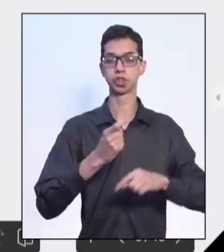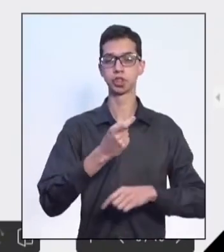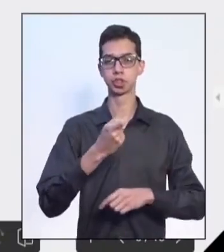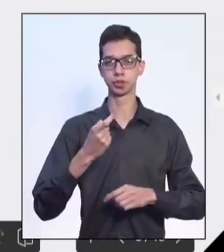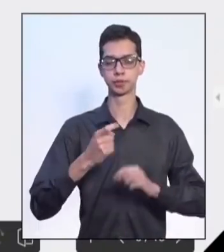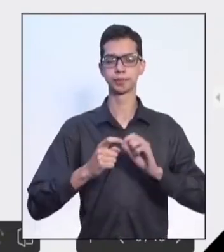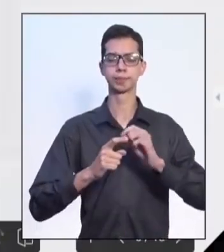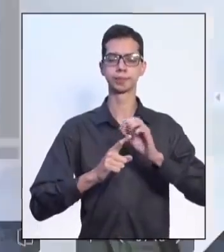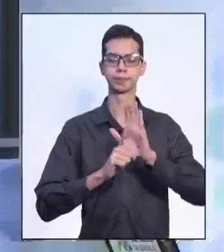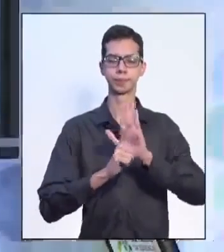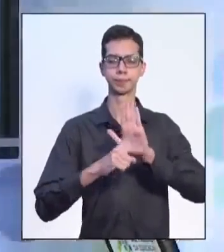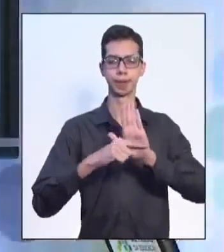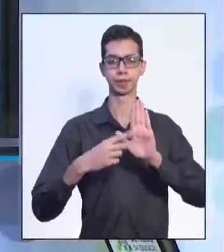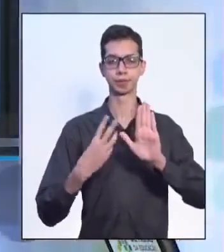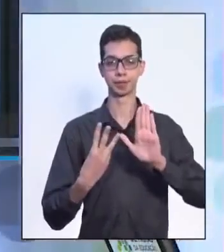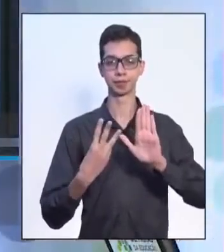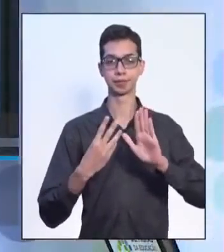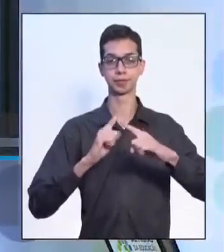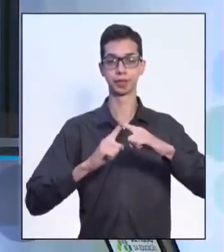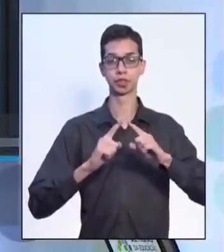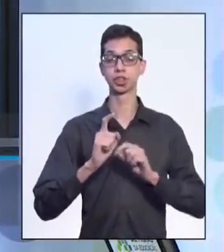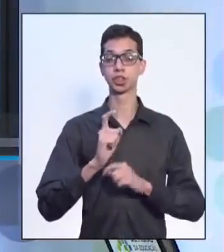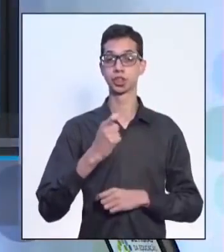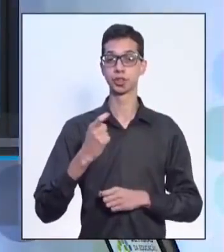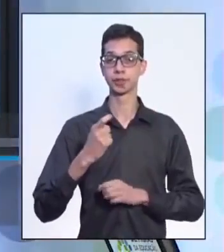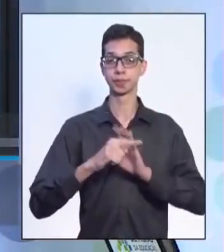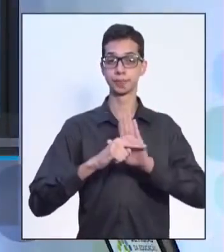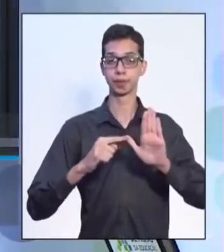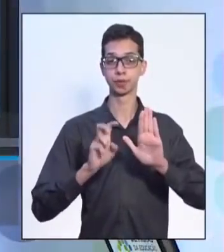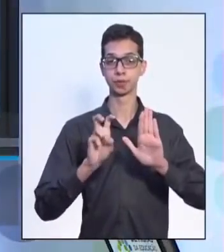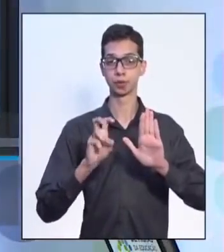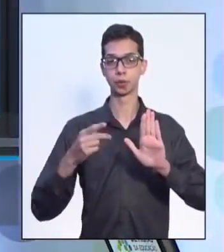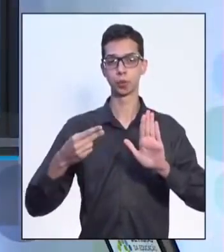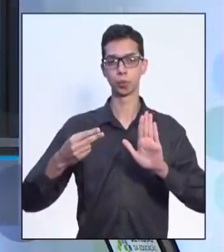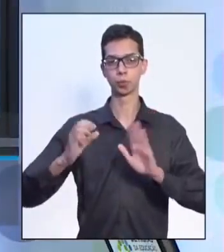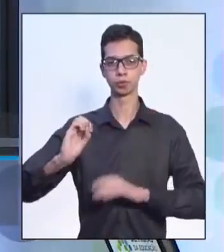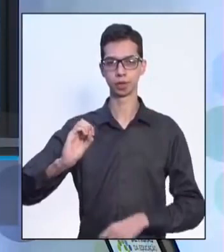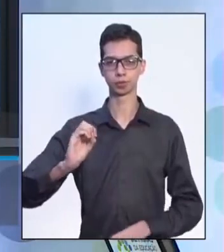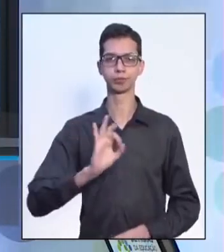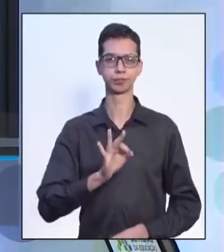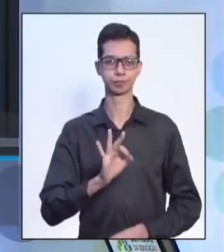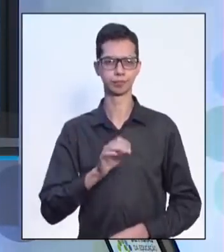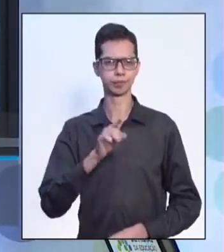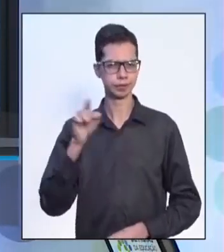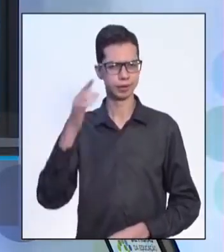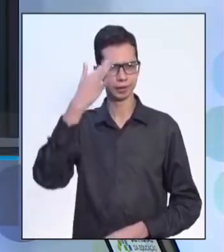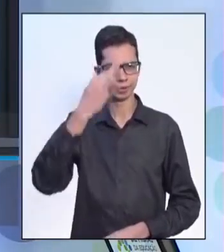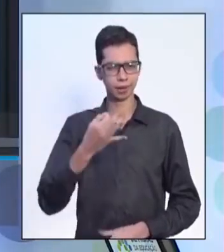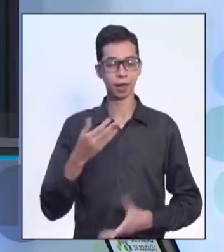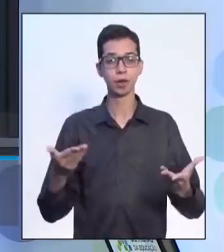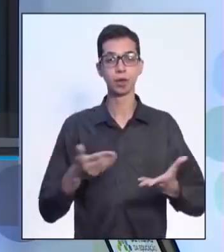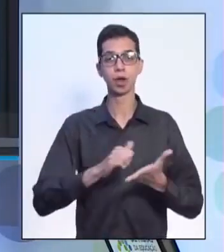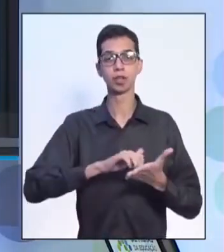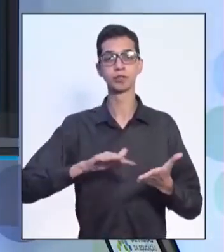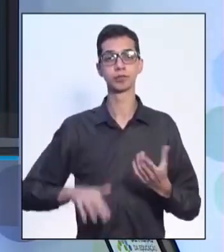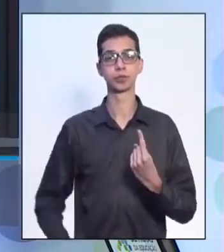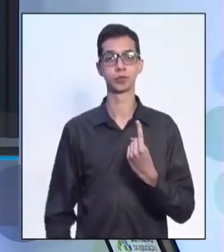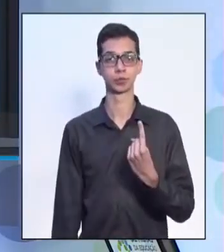5 igual a 0. Será que vocês entenderam? Muito bem. Então, vamos para a atividade